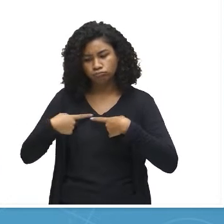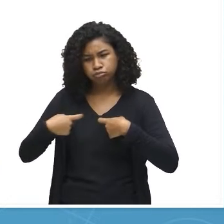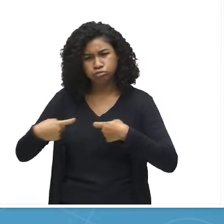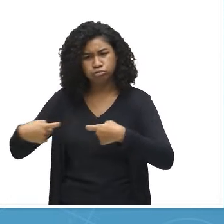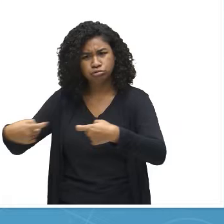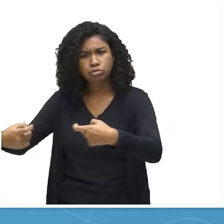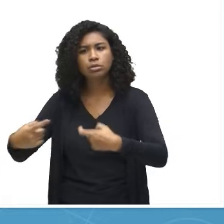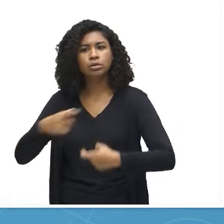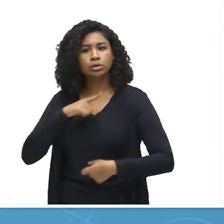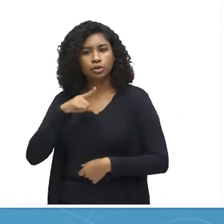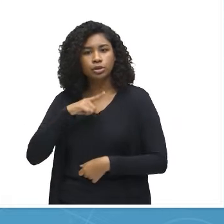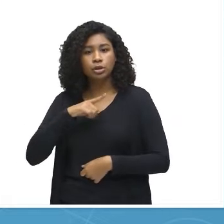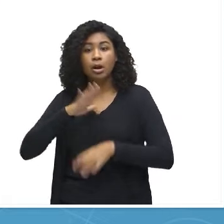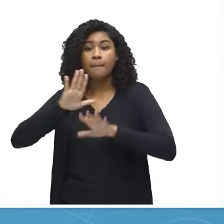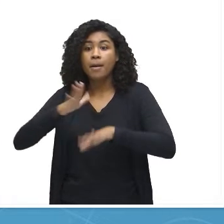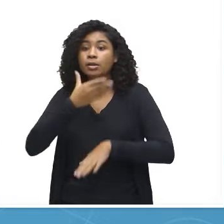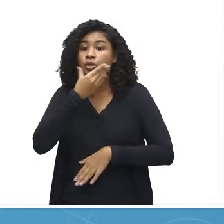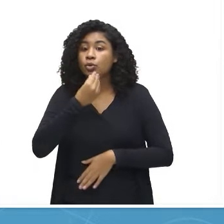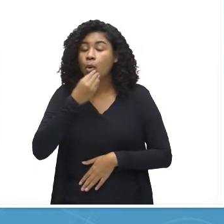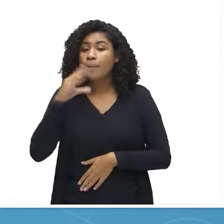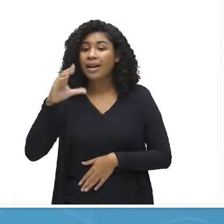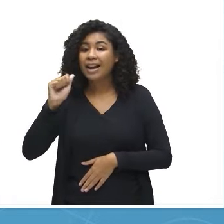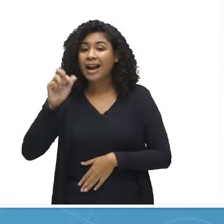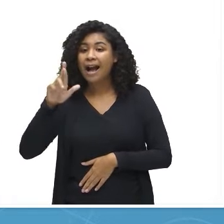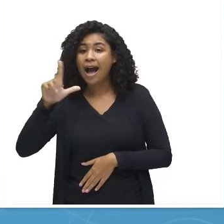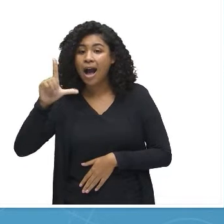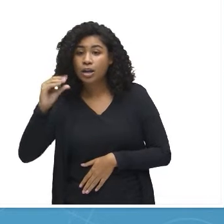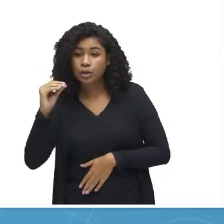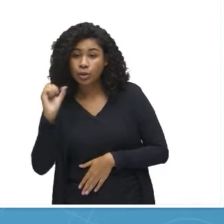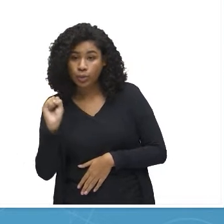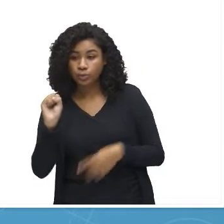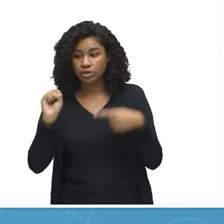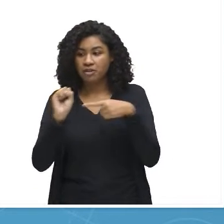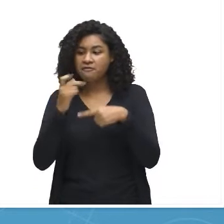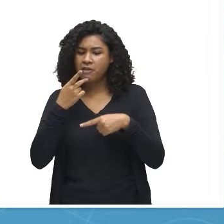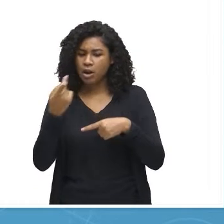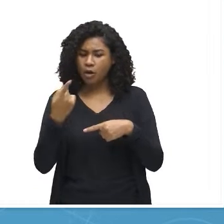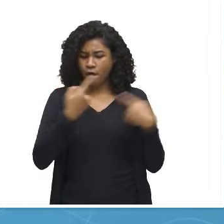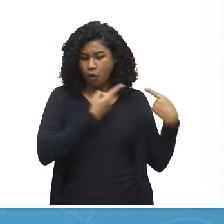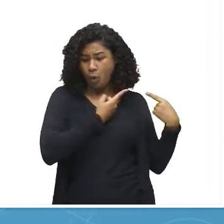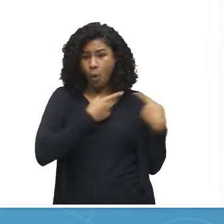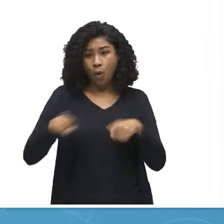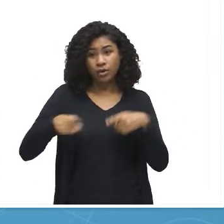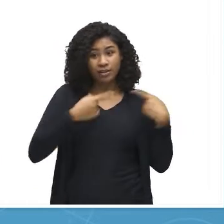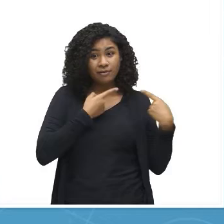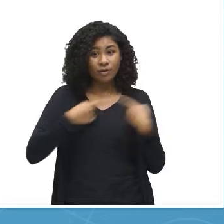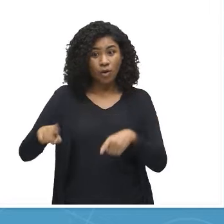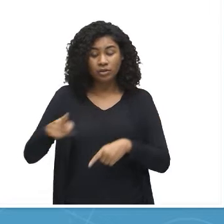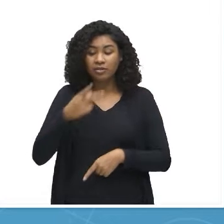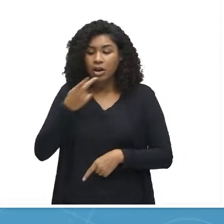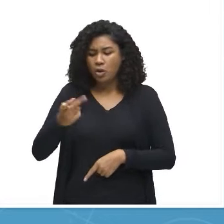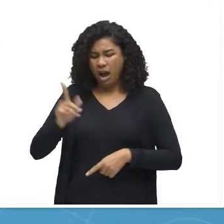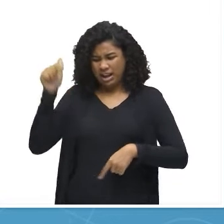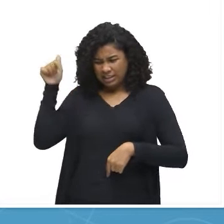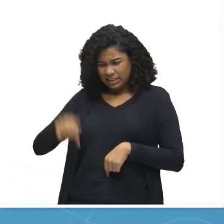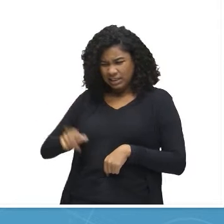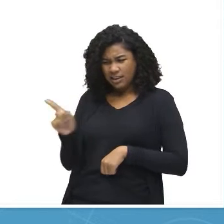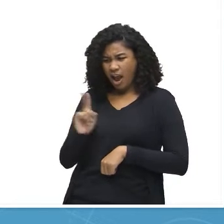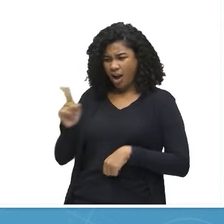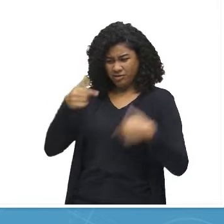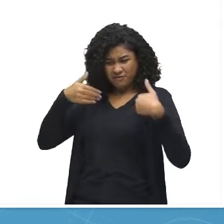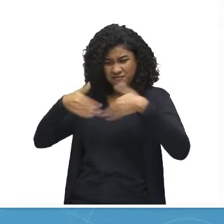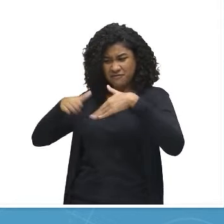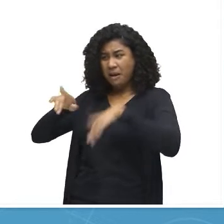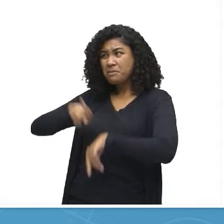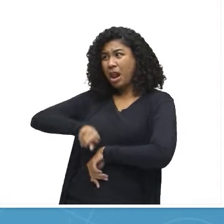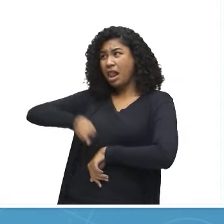Europa Ocidental não. Vocês vão ficar para lá, vão lá para o Oriente de vocês, né? Depois eles vão dominar ali também a